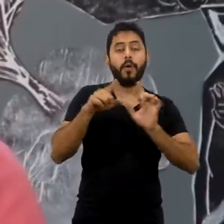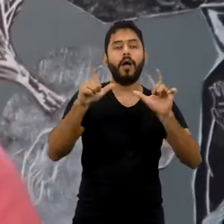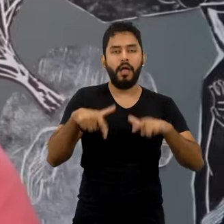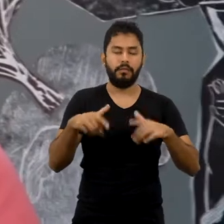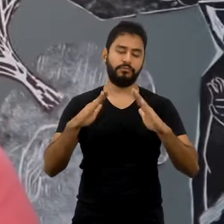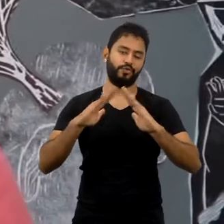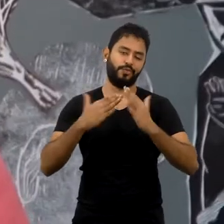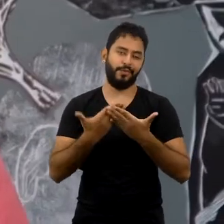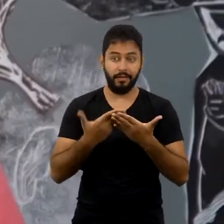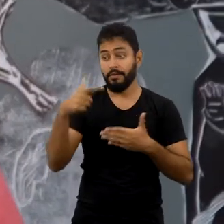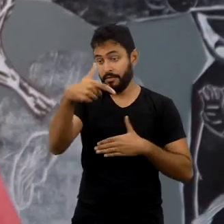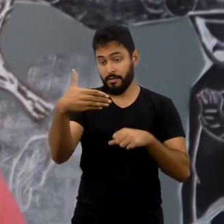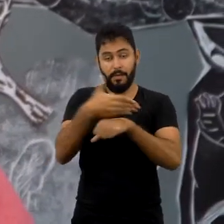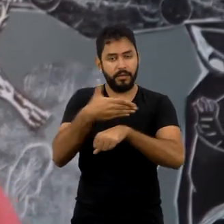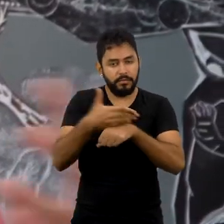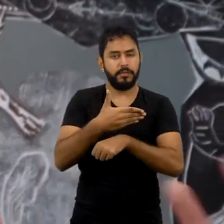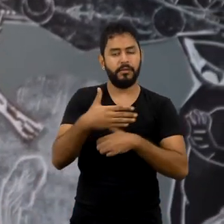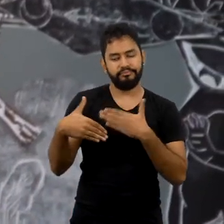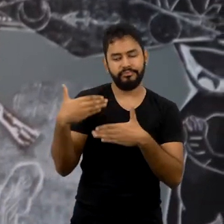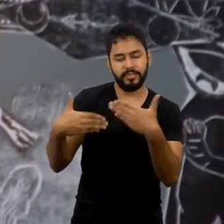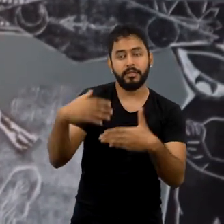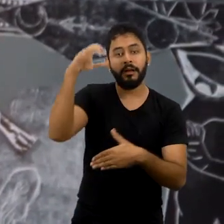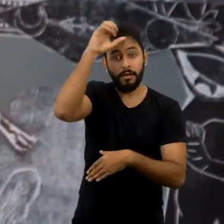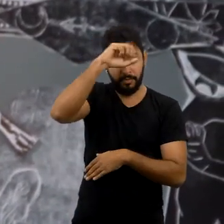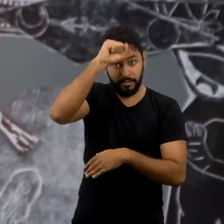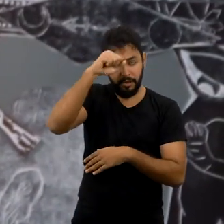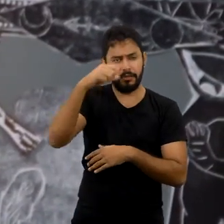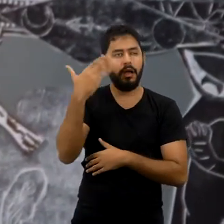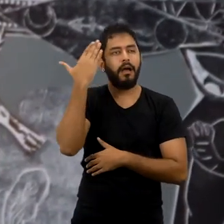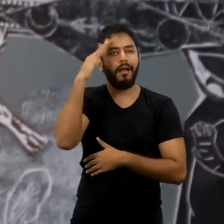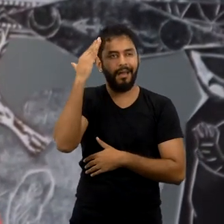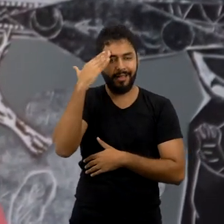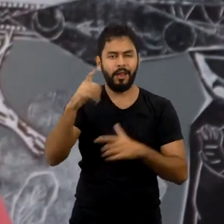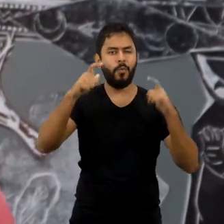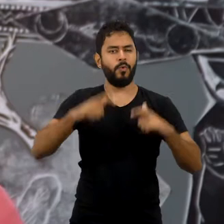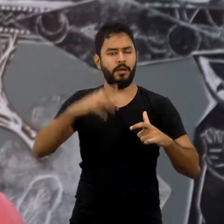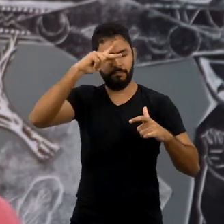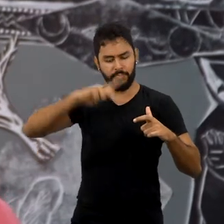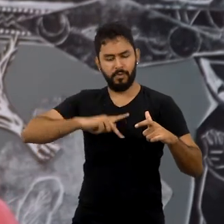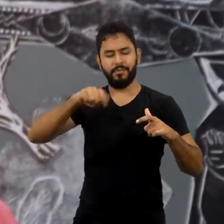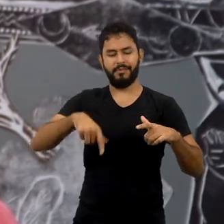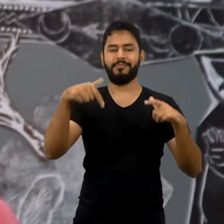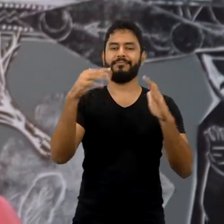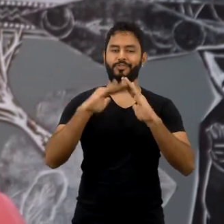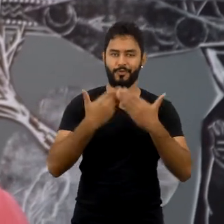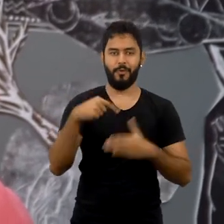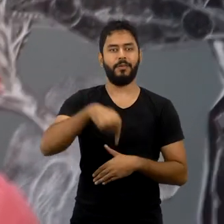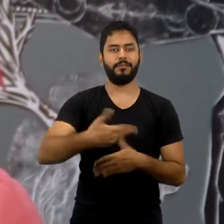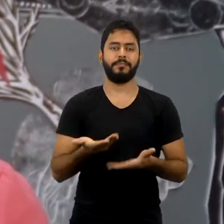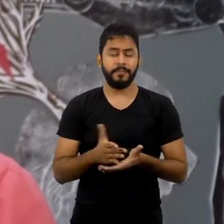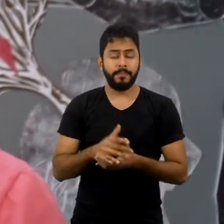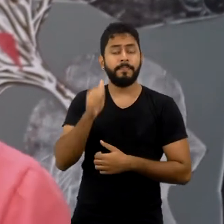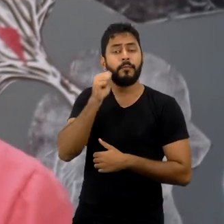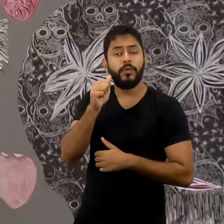desse processo de aprendizagem, entendem que o local deles é aqui. E falando em mulher, eu acho que as